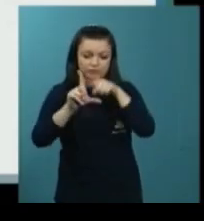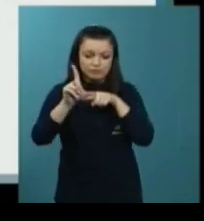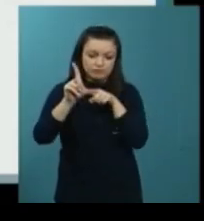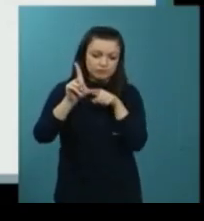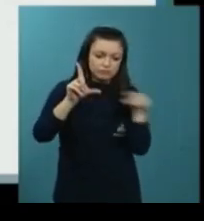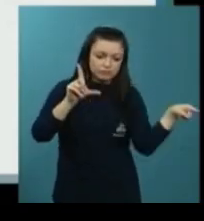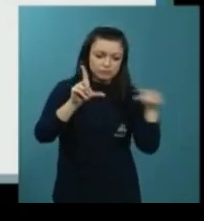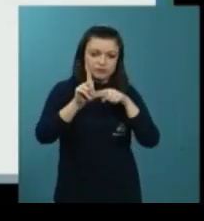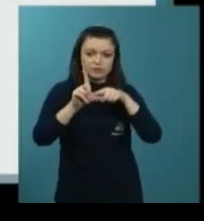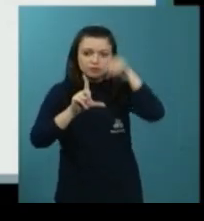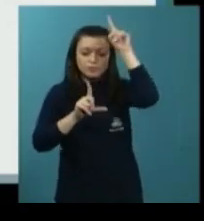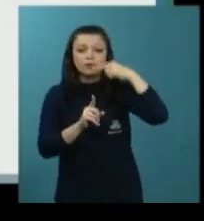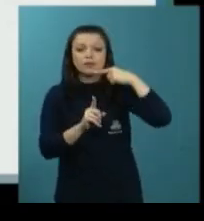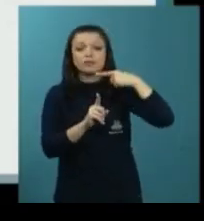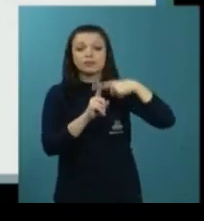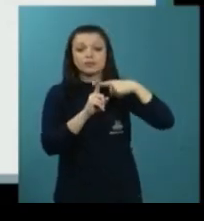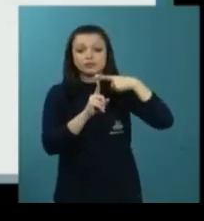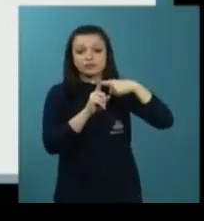valores positivos,